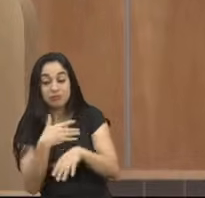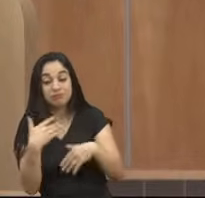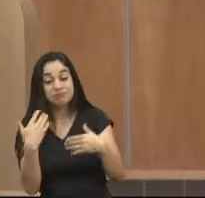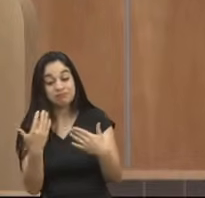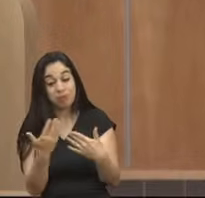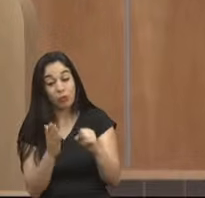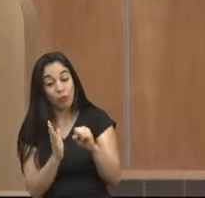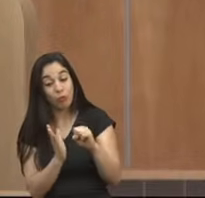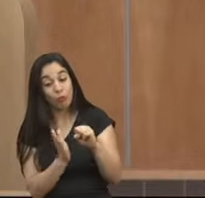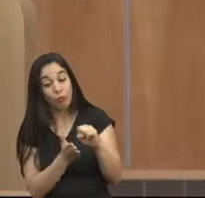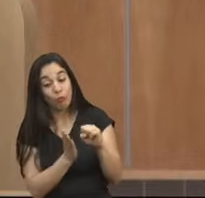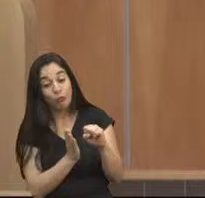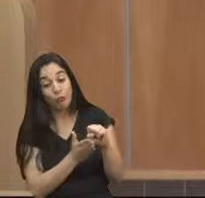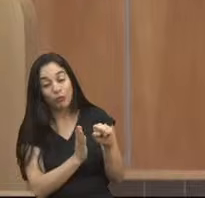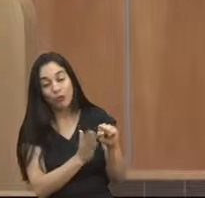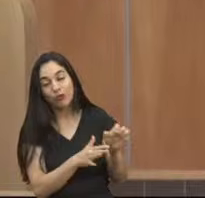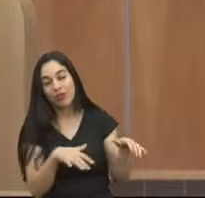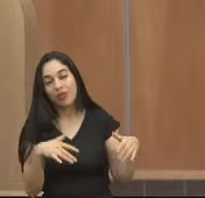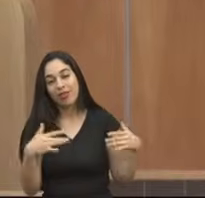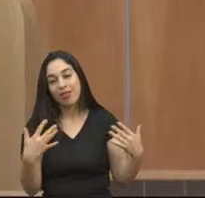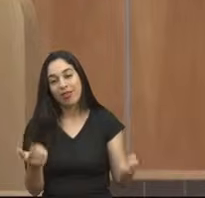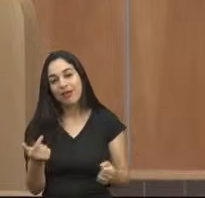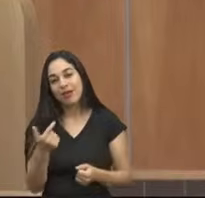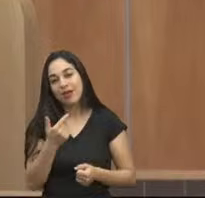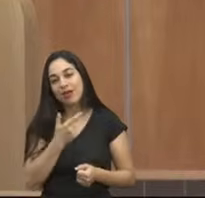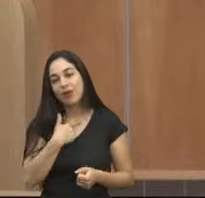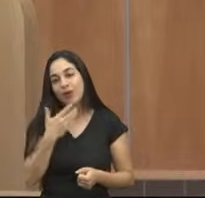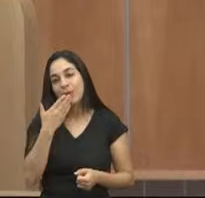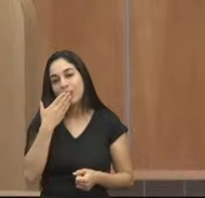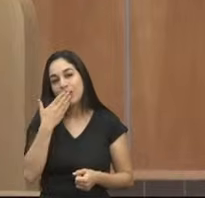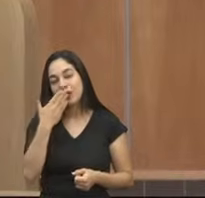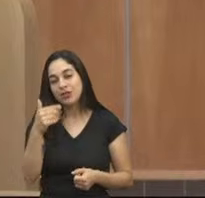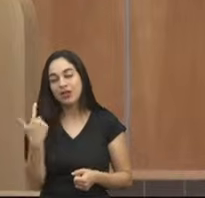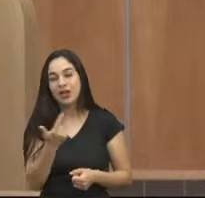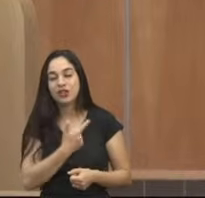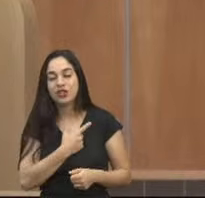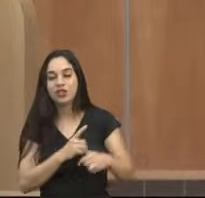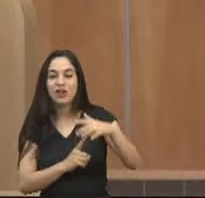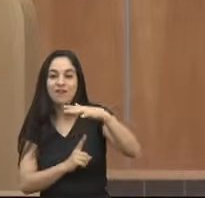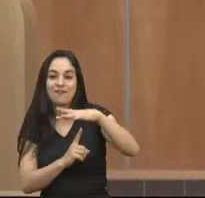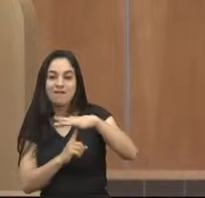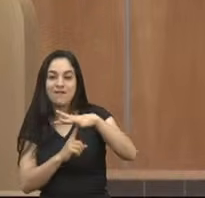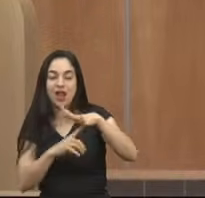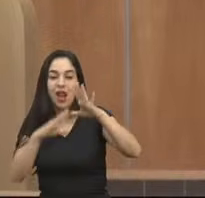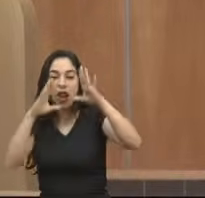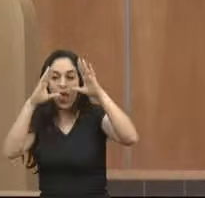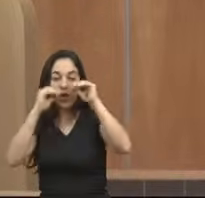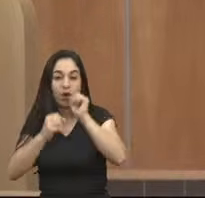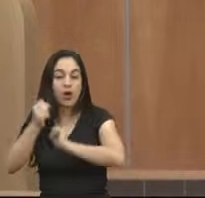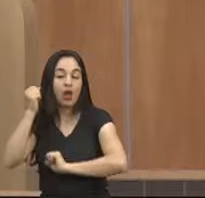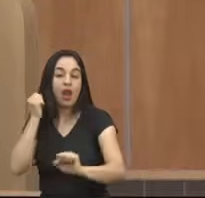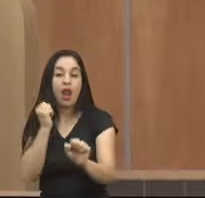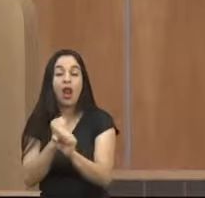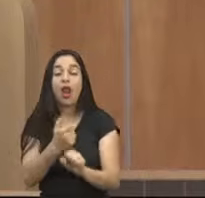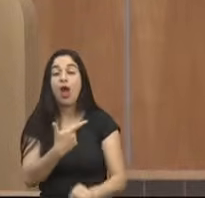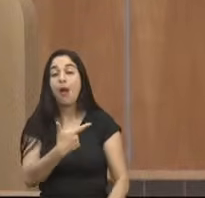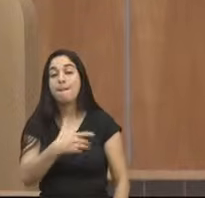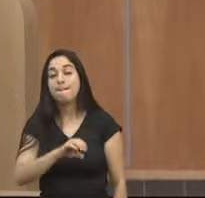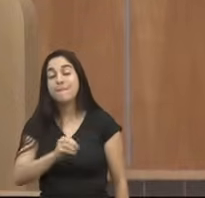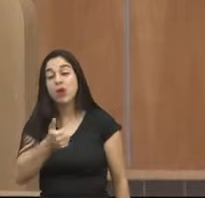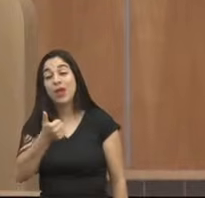colher frutos. Eu fiz um pedido para que a gente tivesse a feira noturna na cidade em 2014.